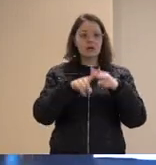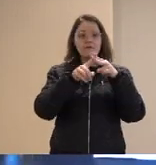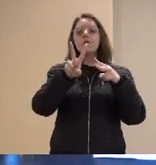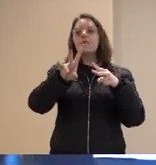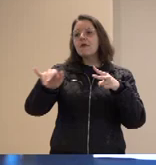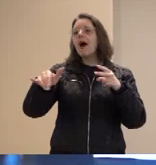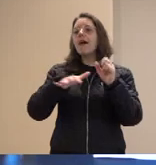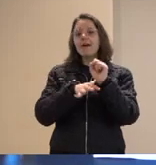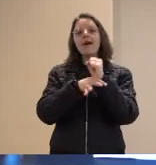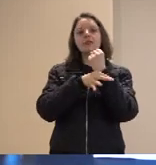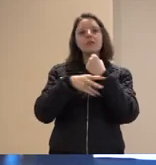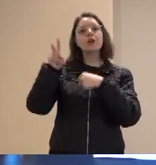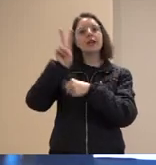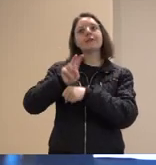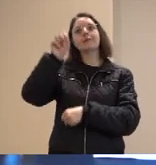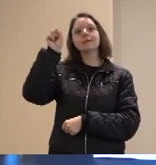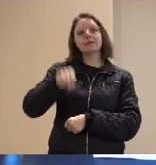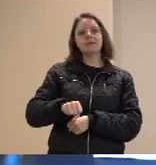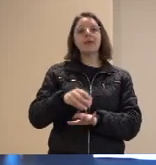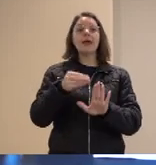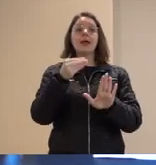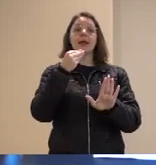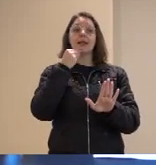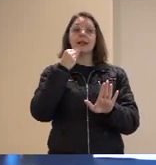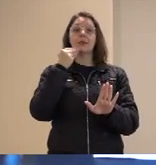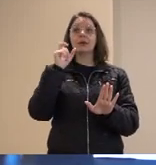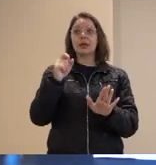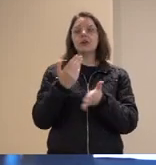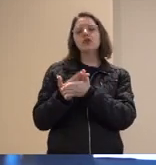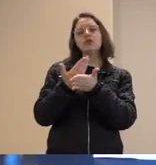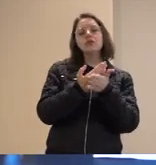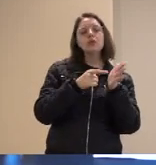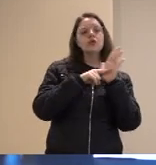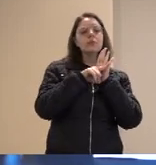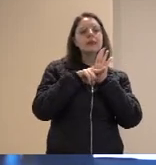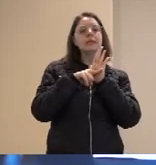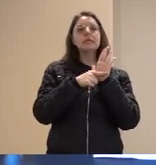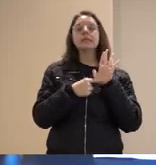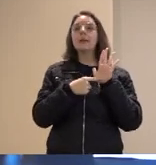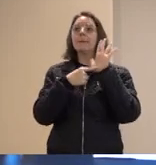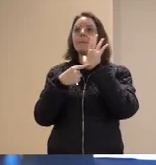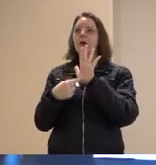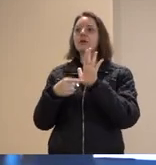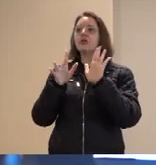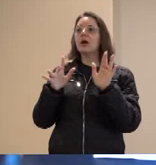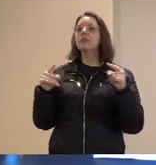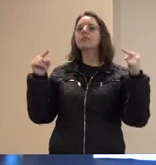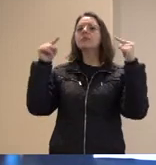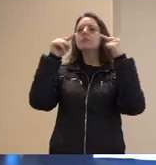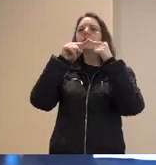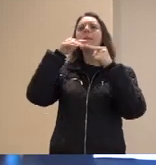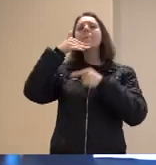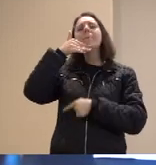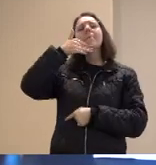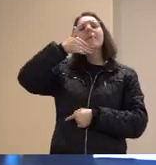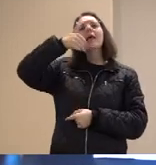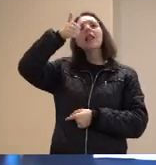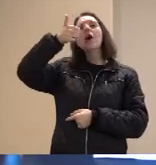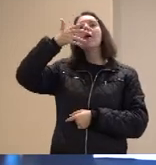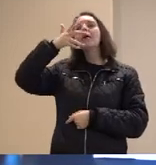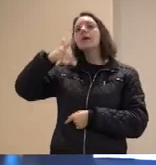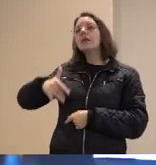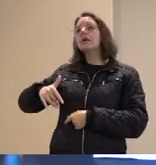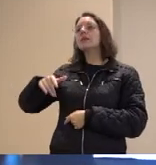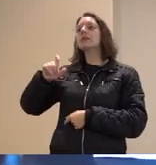garantir proteção. Claro que os estudos apontam que é mais adequado, é melhor para a criança